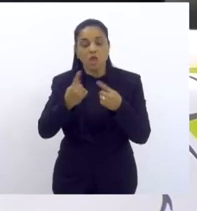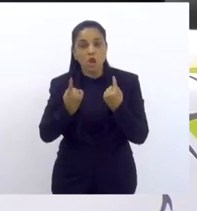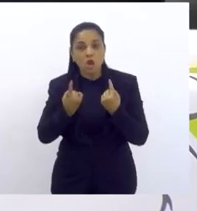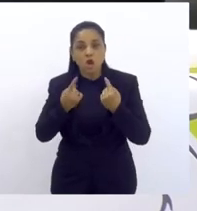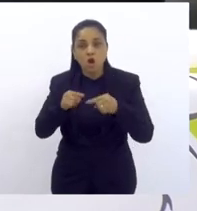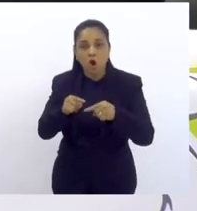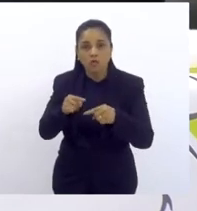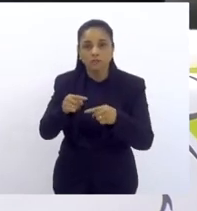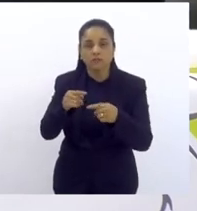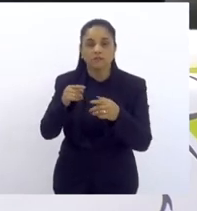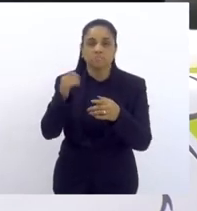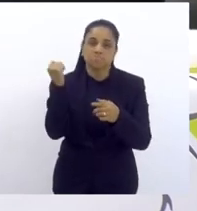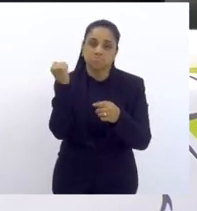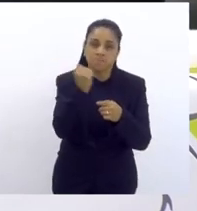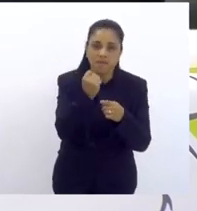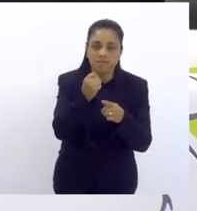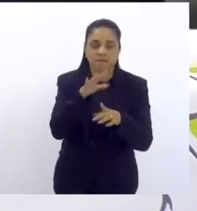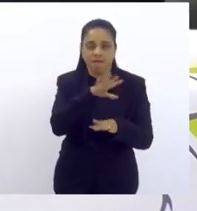tem